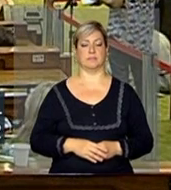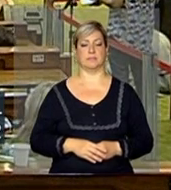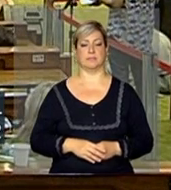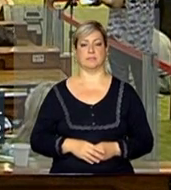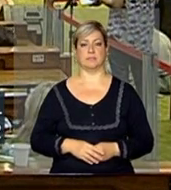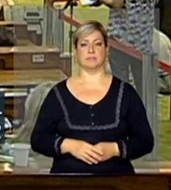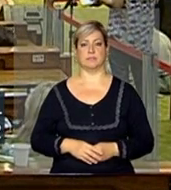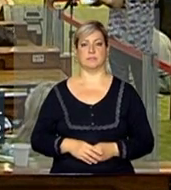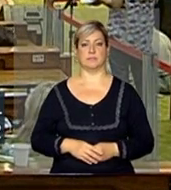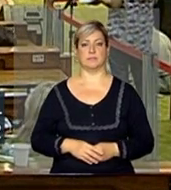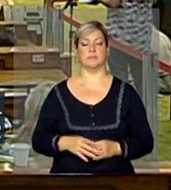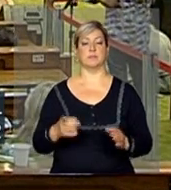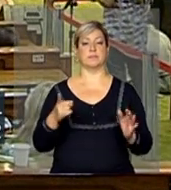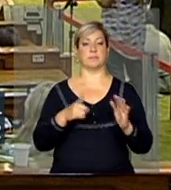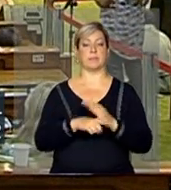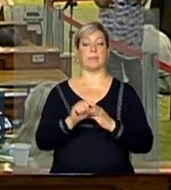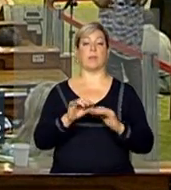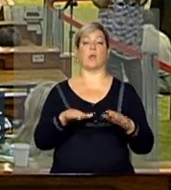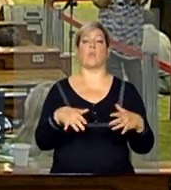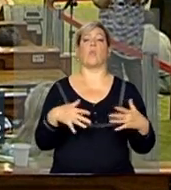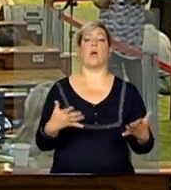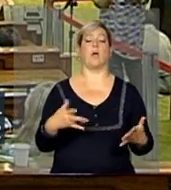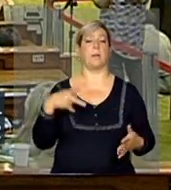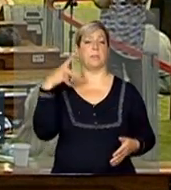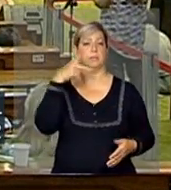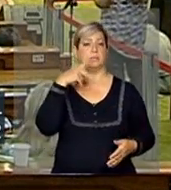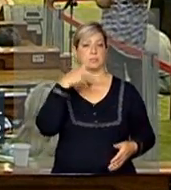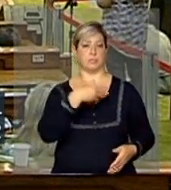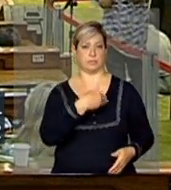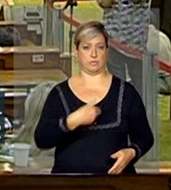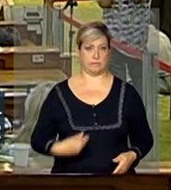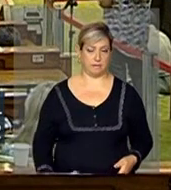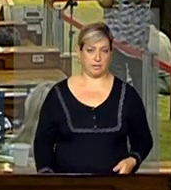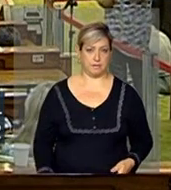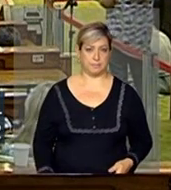Qual a política do governo no sentido de